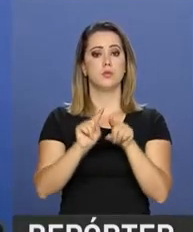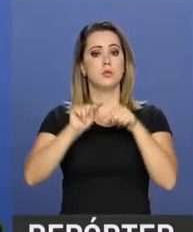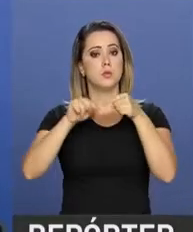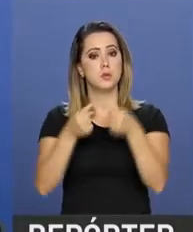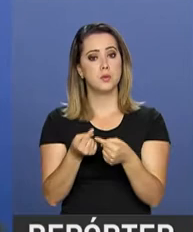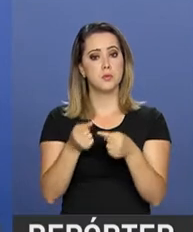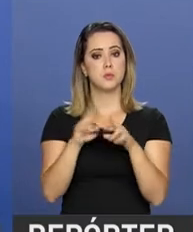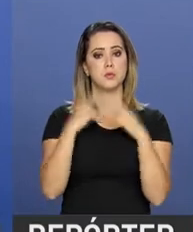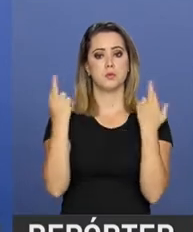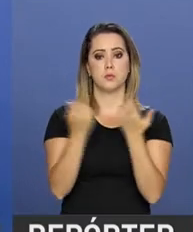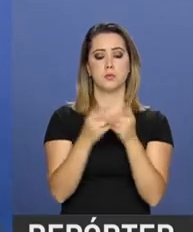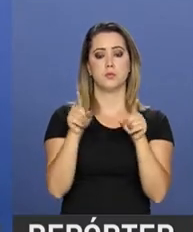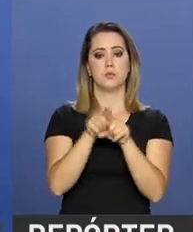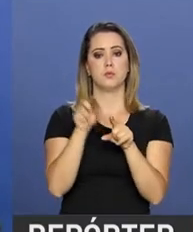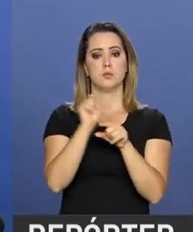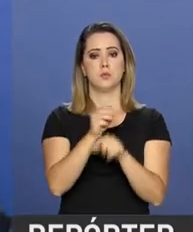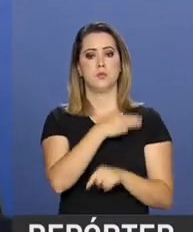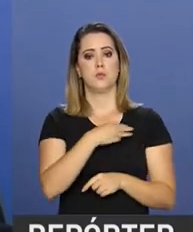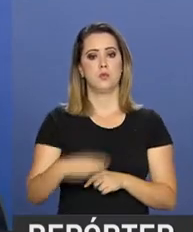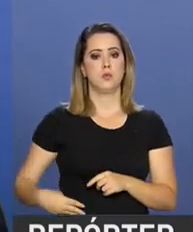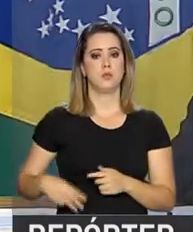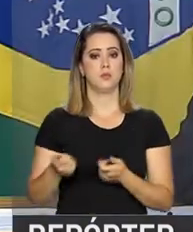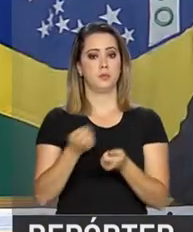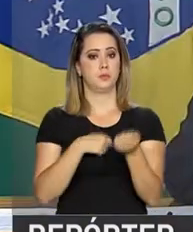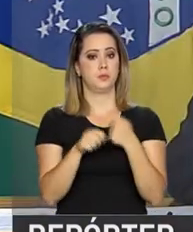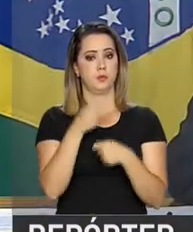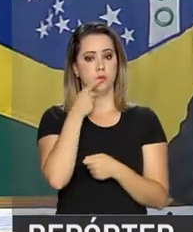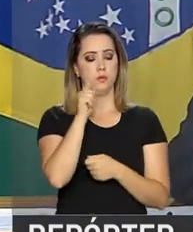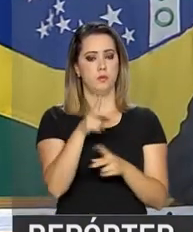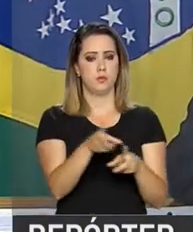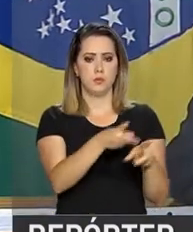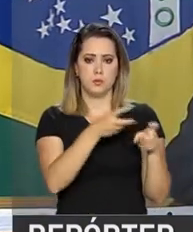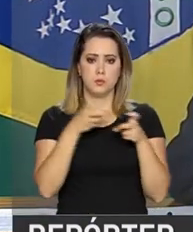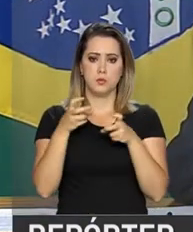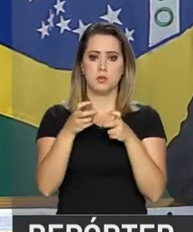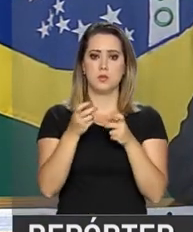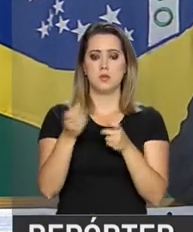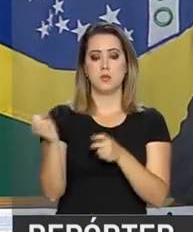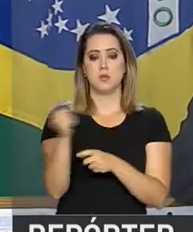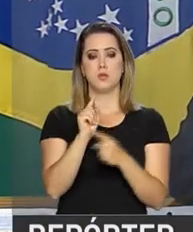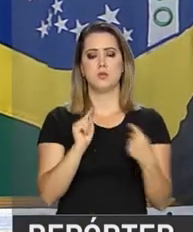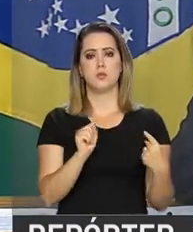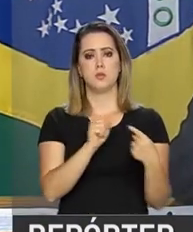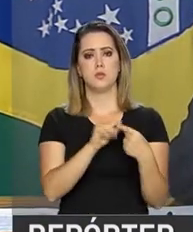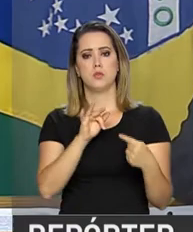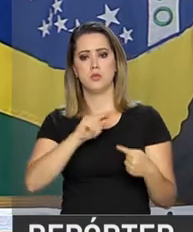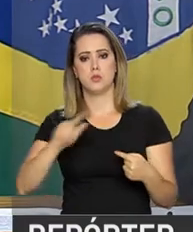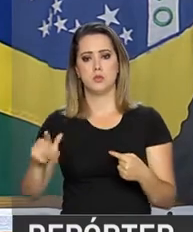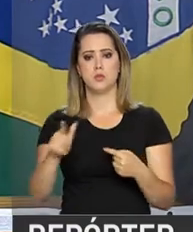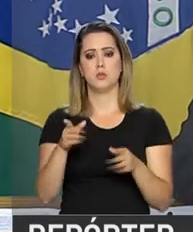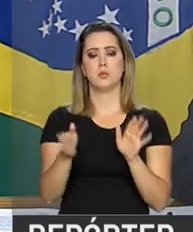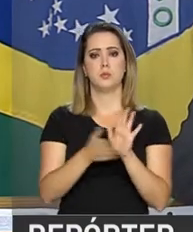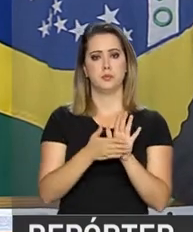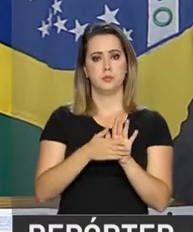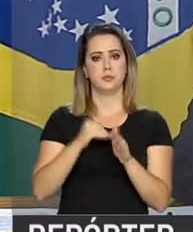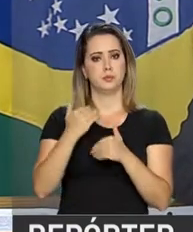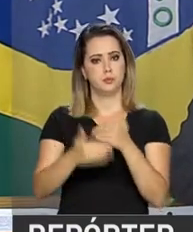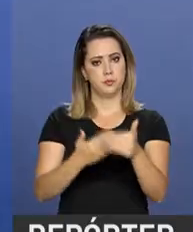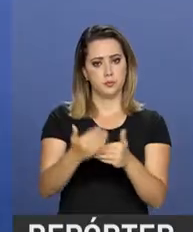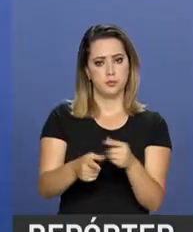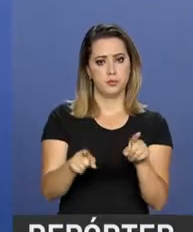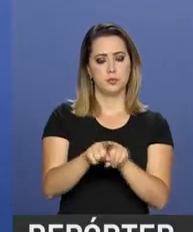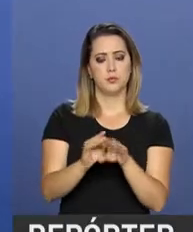o ministro da fazenda henrique meirelles falou da expectativa de que a nova meta fiscal proposta para os próximos anos